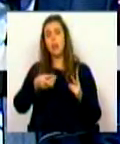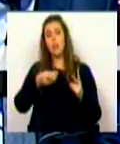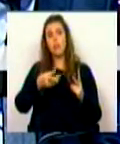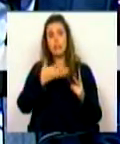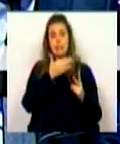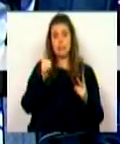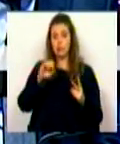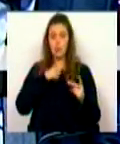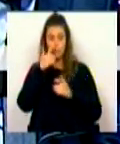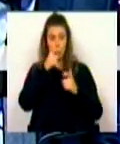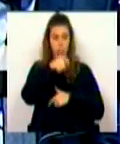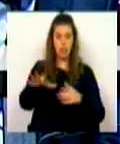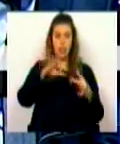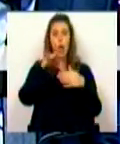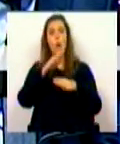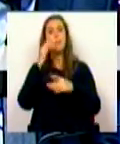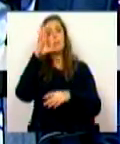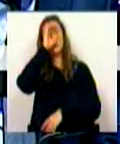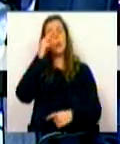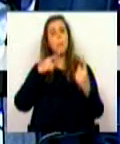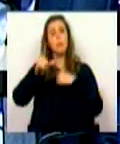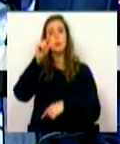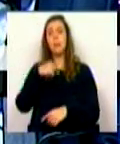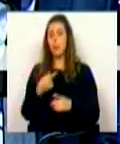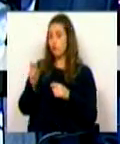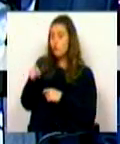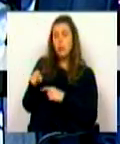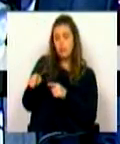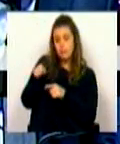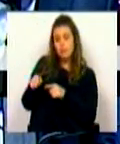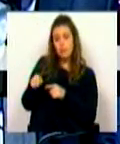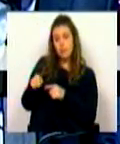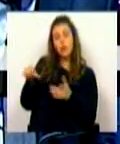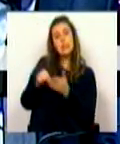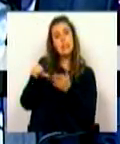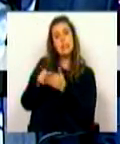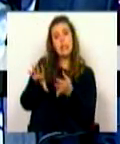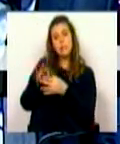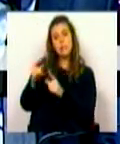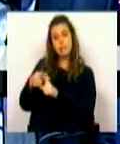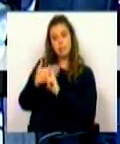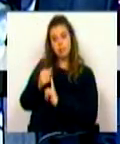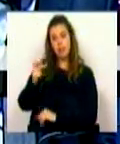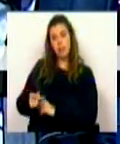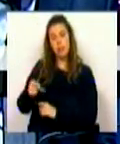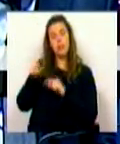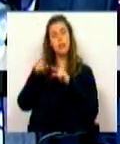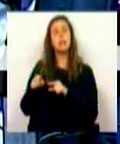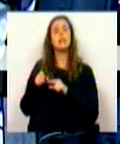180 magistrados do Ministério Público, e o regime jurídico do Registro Central do Beneficiário Efetivo está